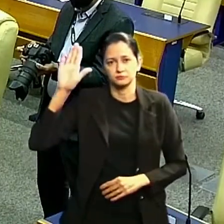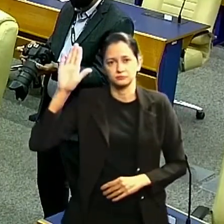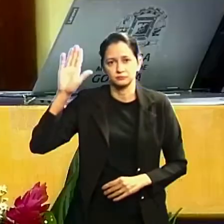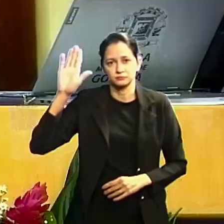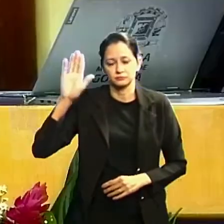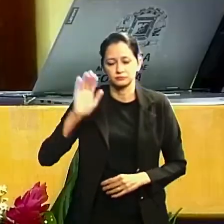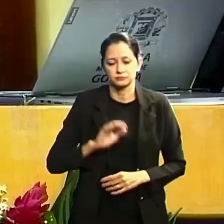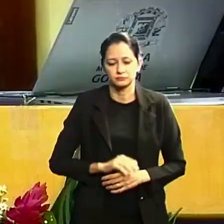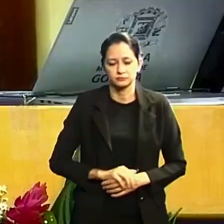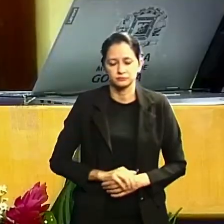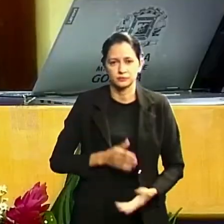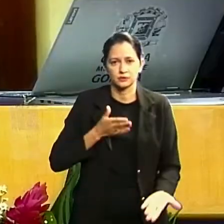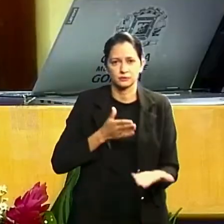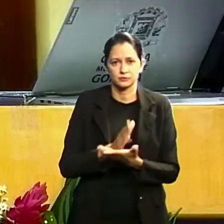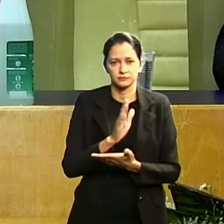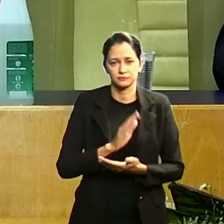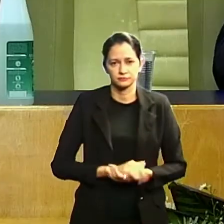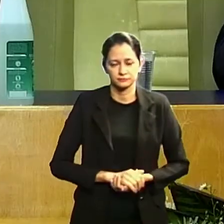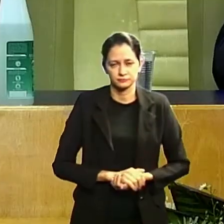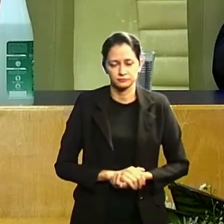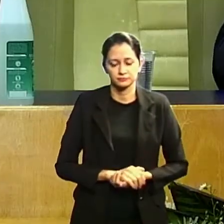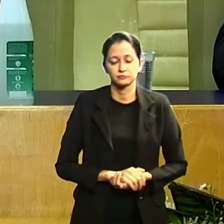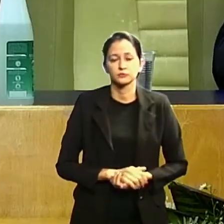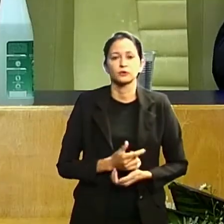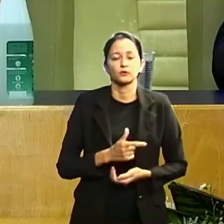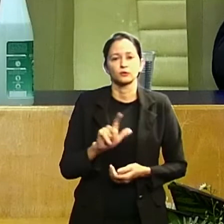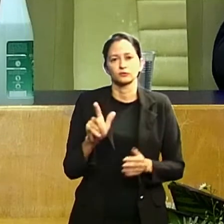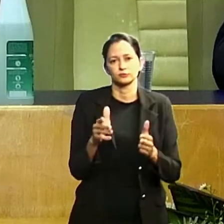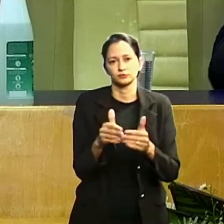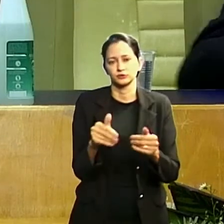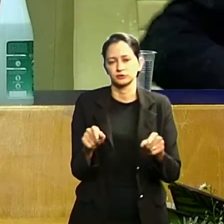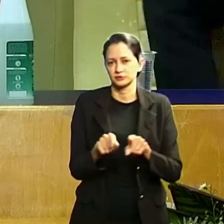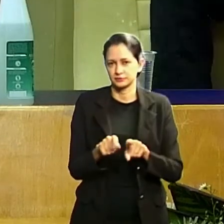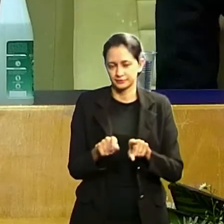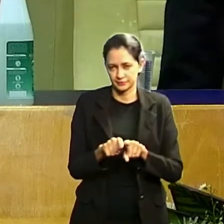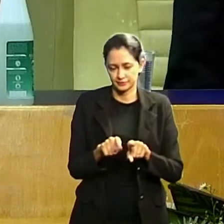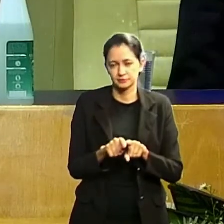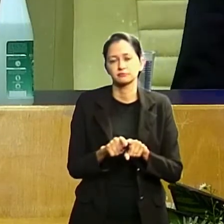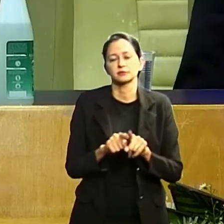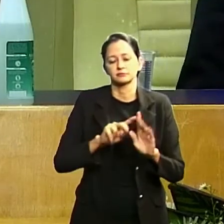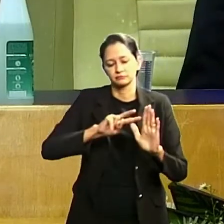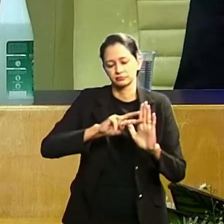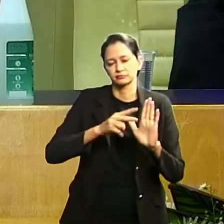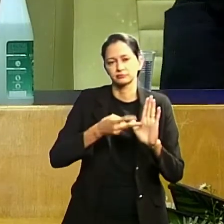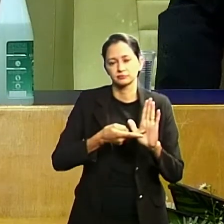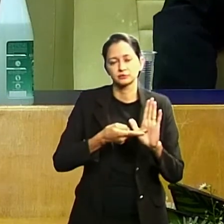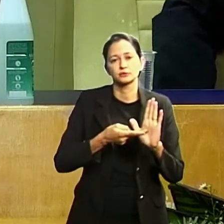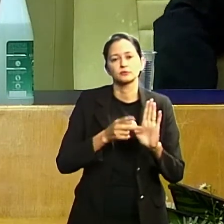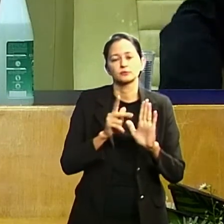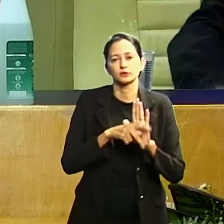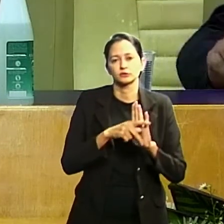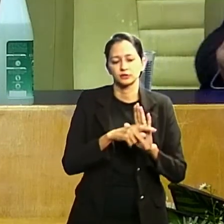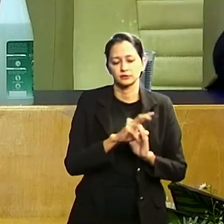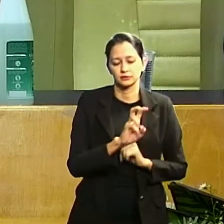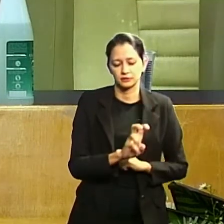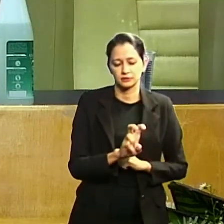se manifestam. Aprovado o projeto. Próximo. Próximo pedido também de inversão na pauta da ordem do dia do projeto de lei de